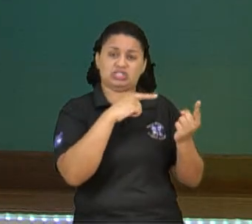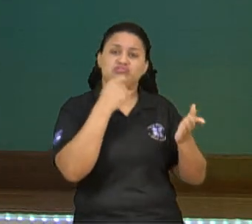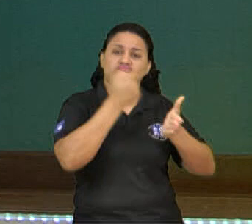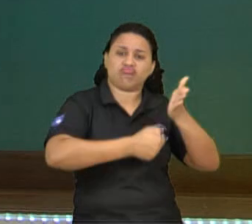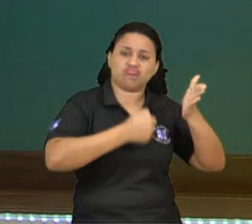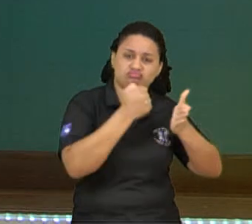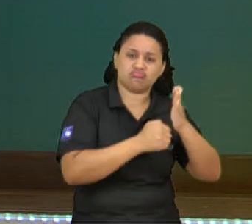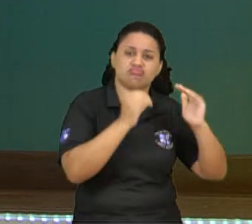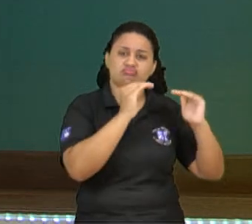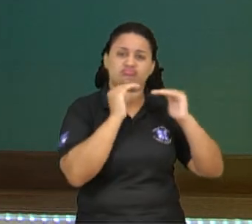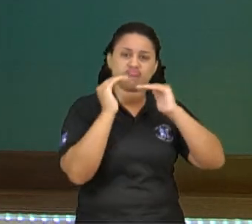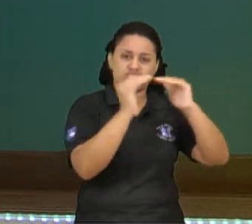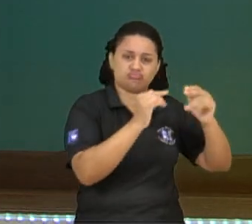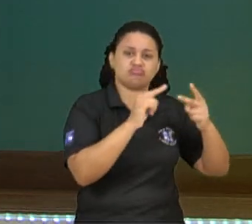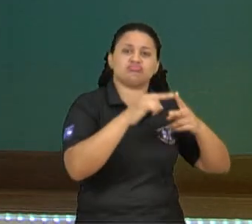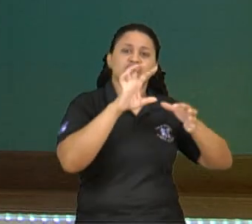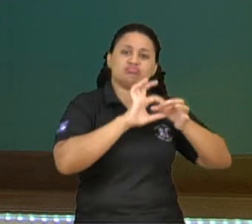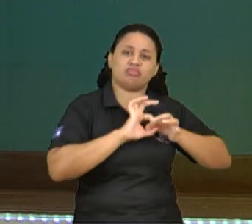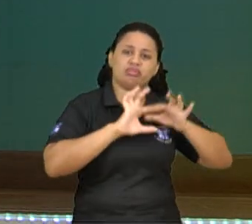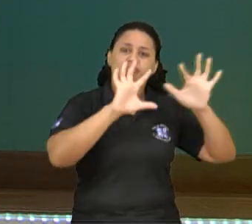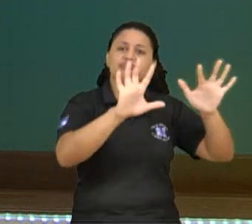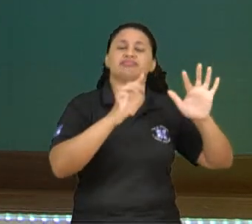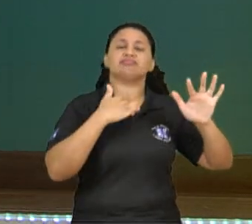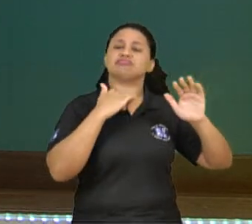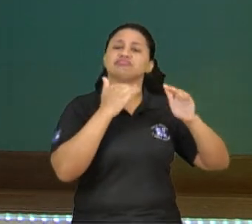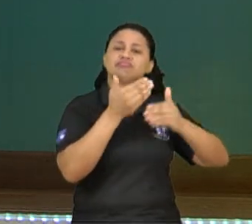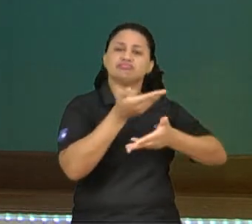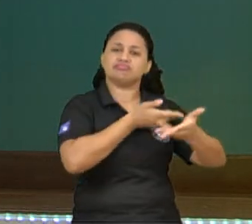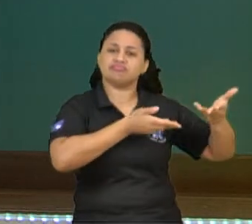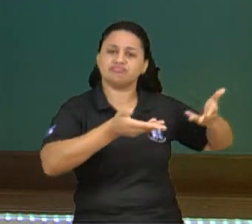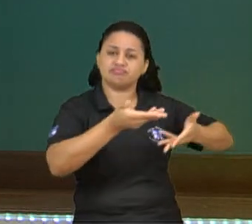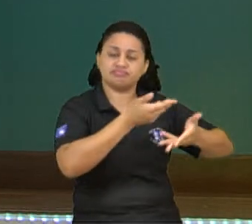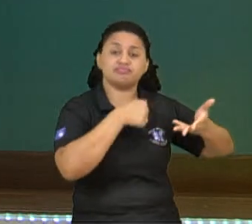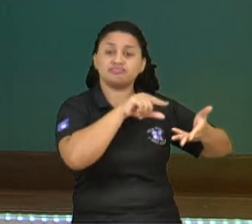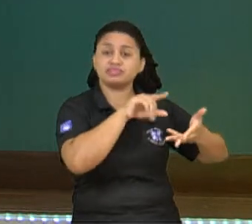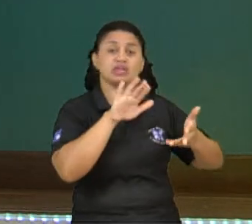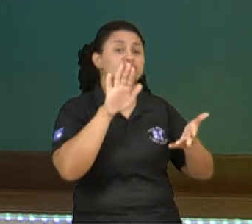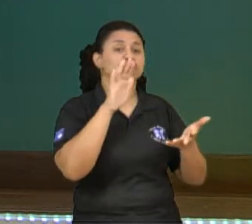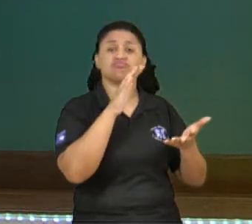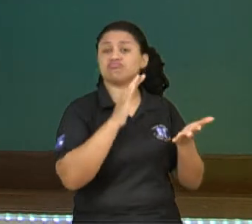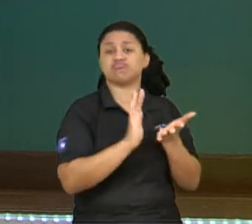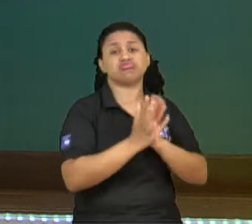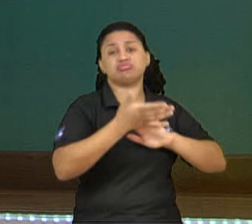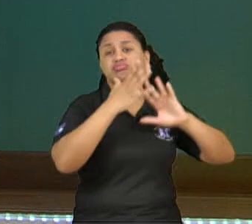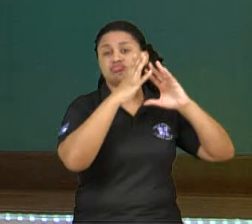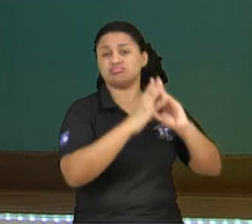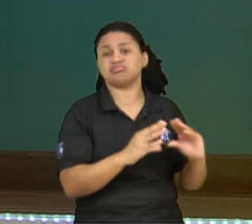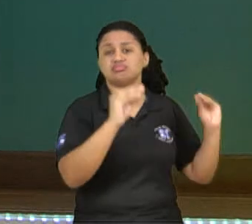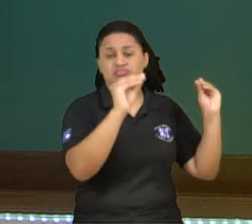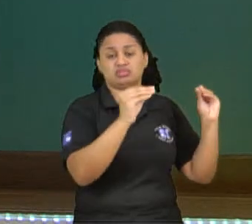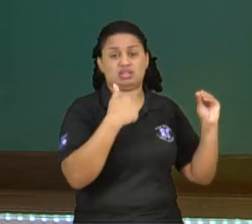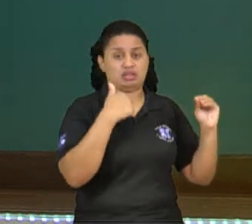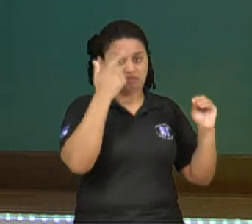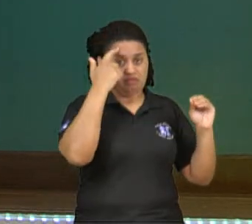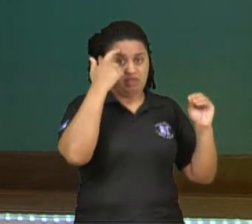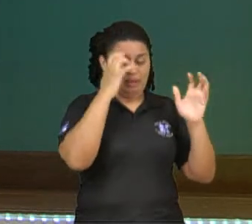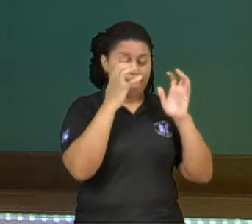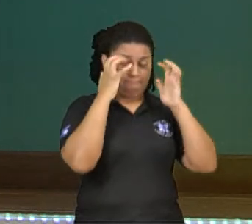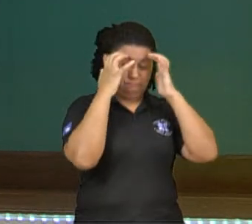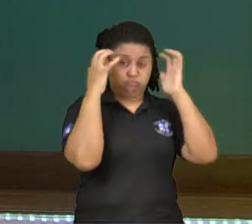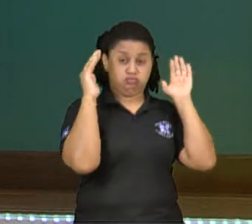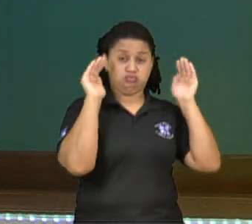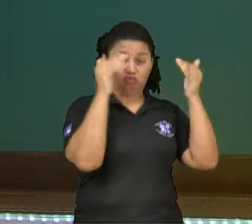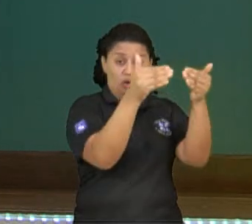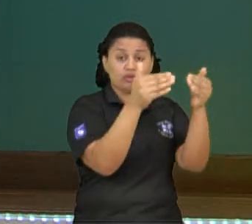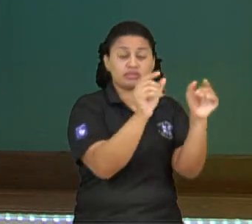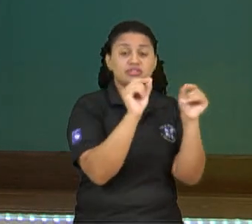por igualdade, por liberdade, fraternidade, vão acabar, né, subindo a cabeça deles e eles vão